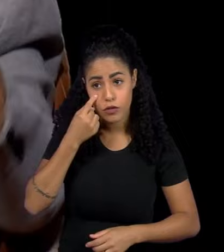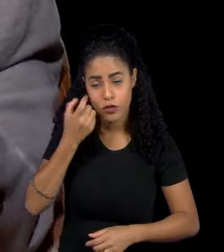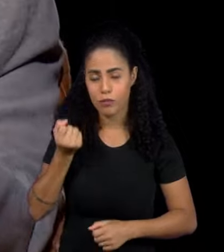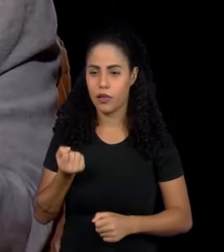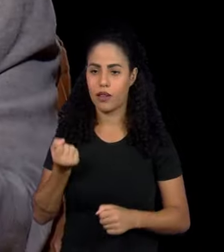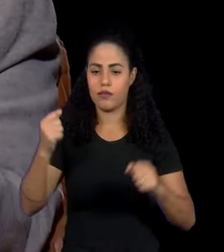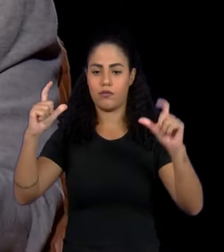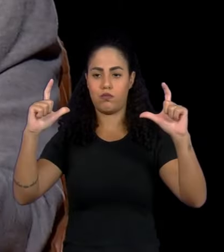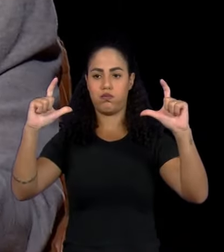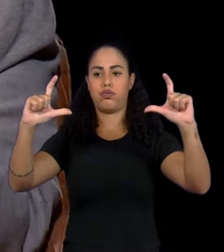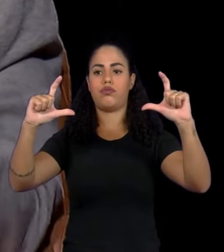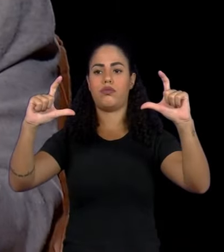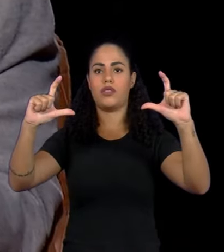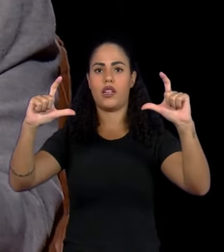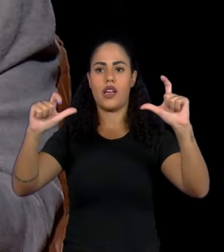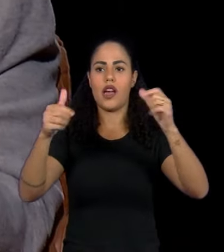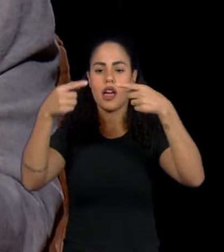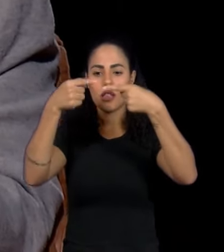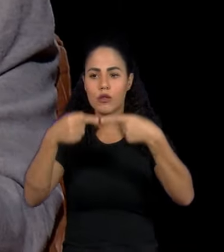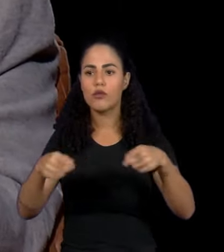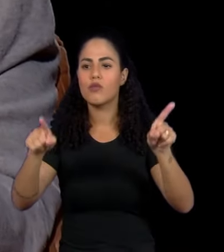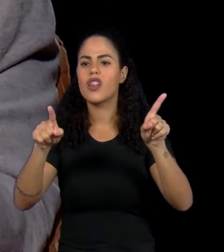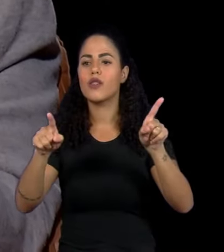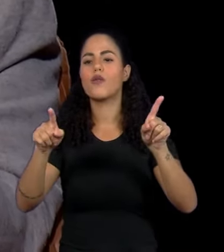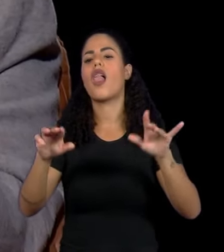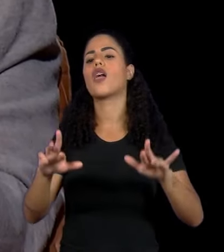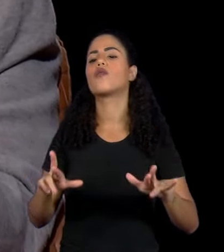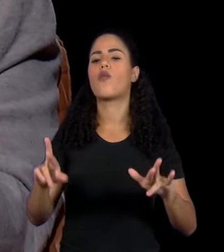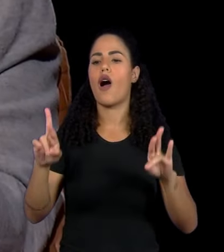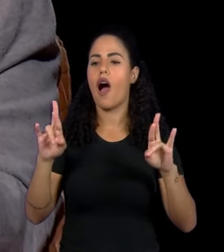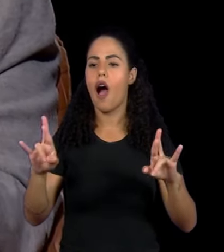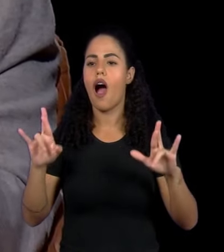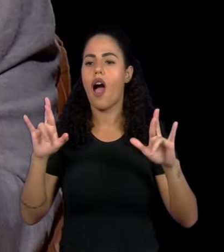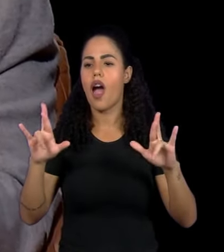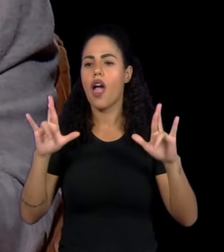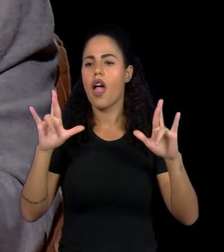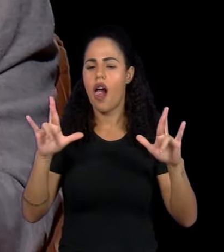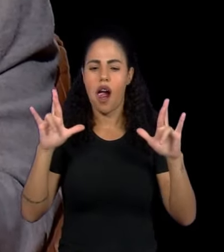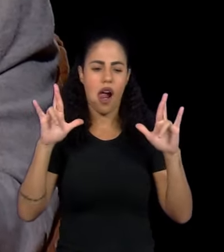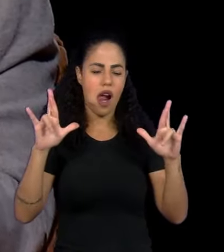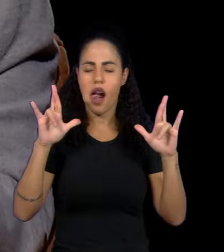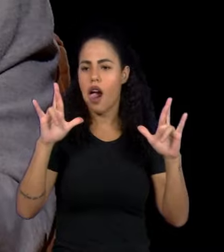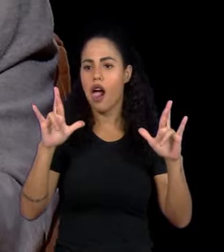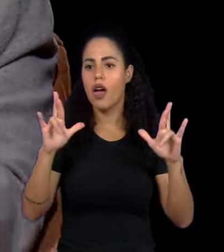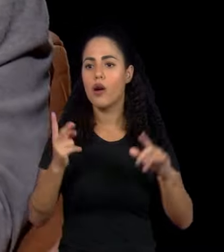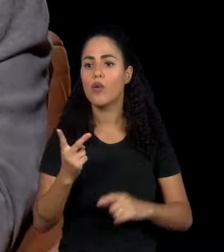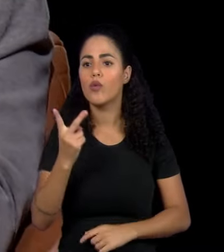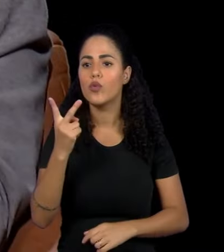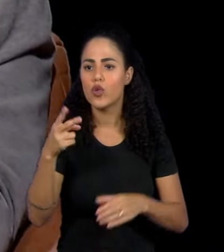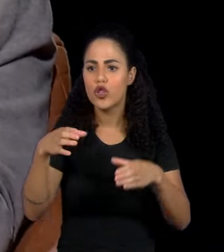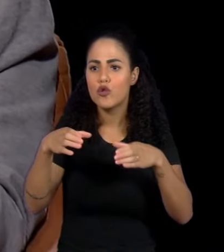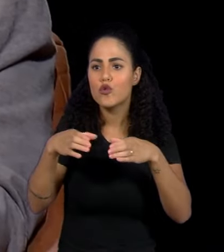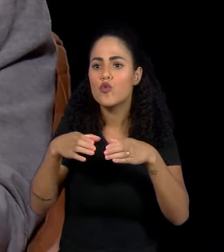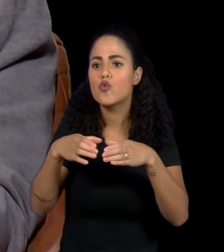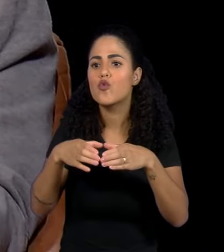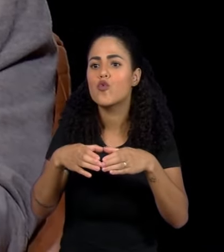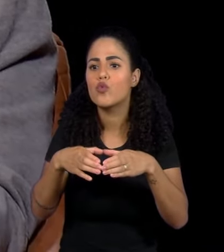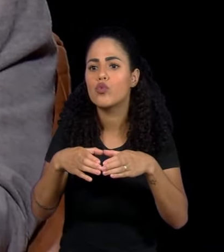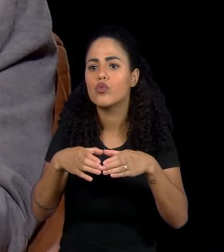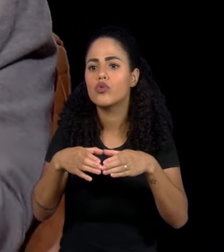emblema de abertura do Rock in Rio foram com dois grupos que marcam a música